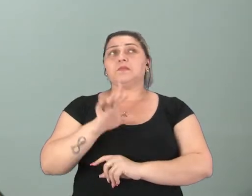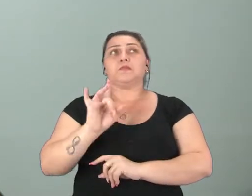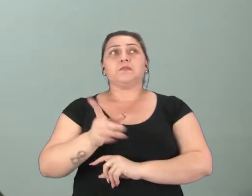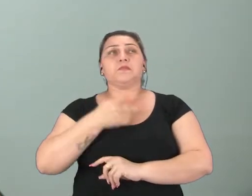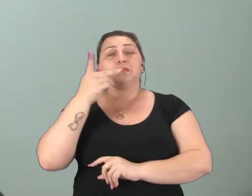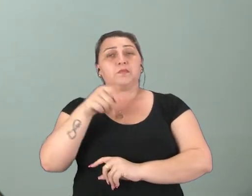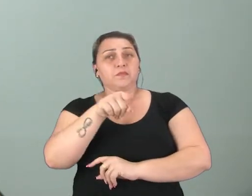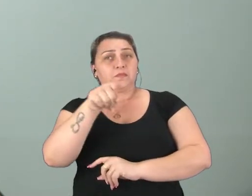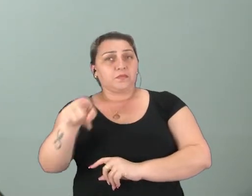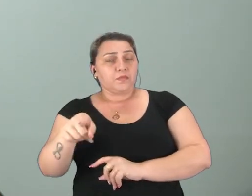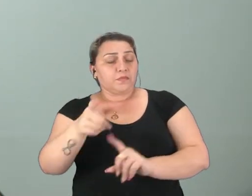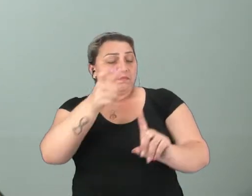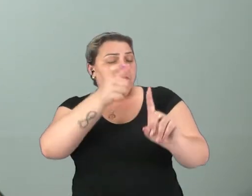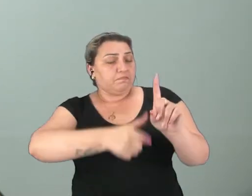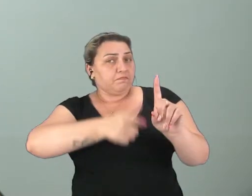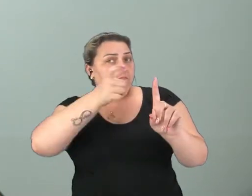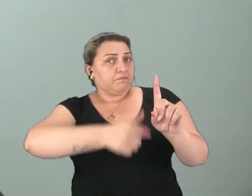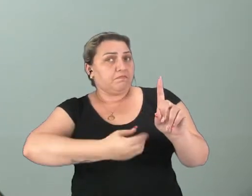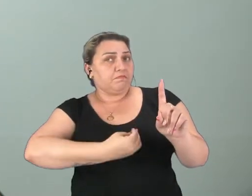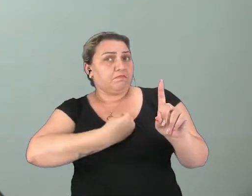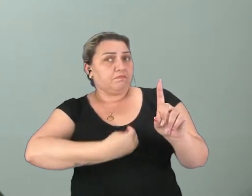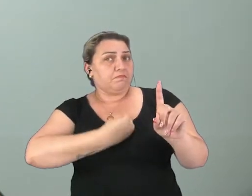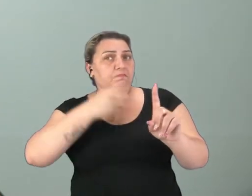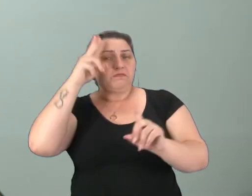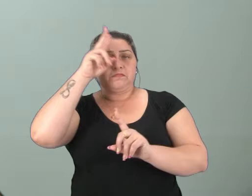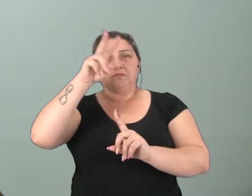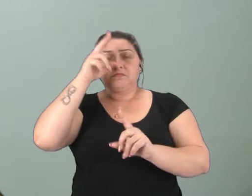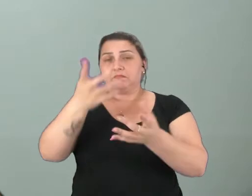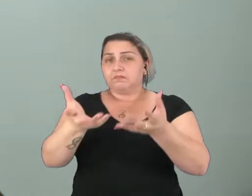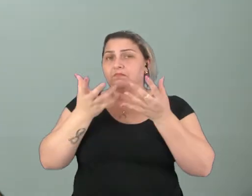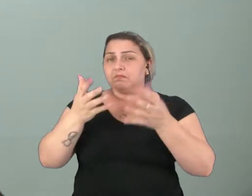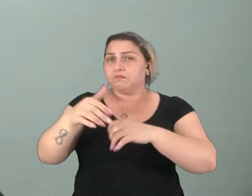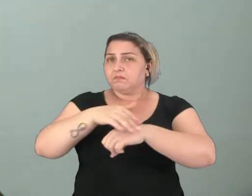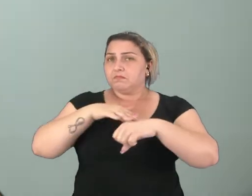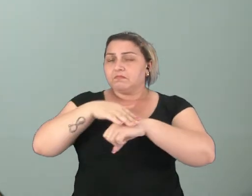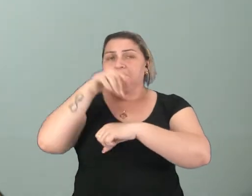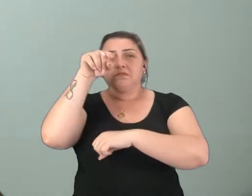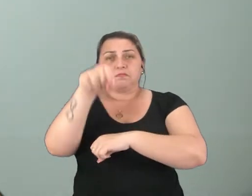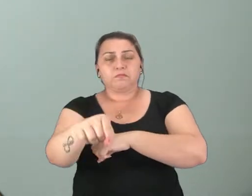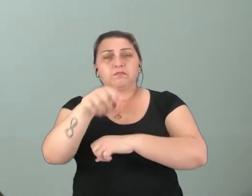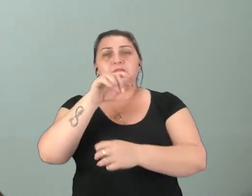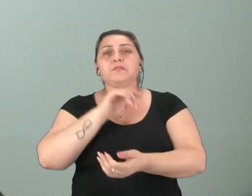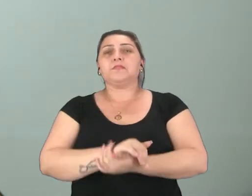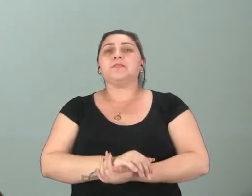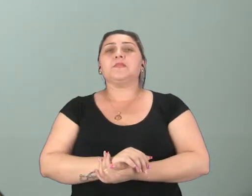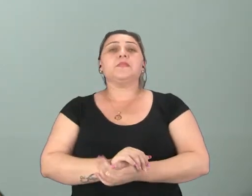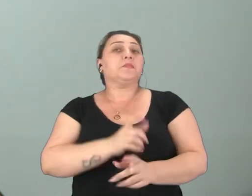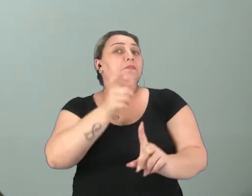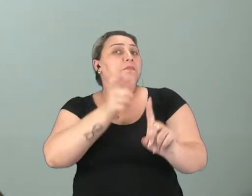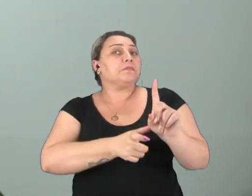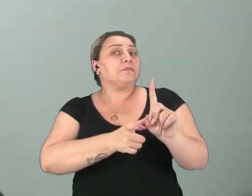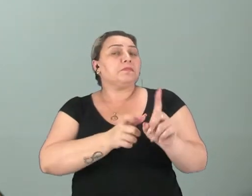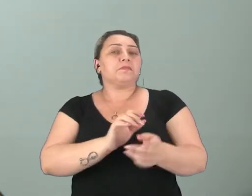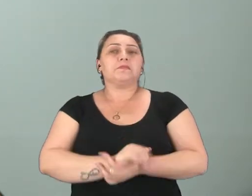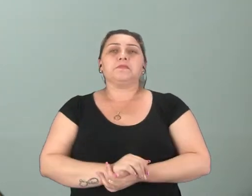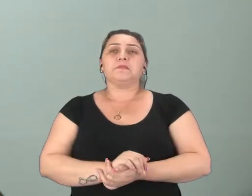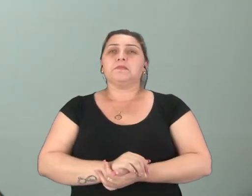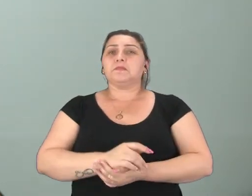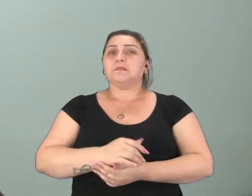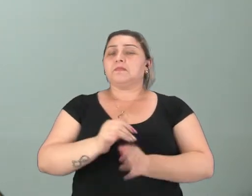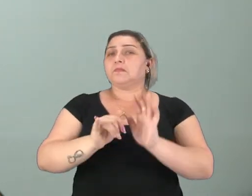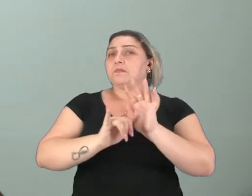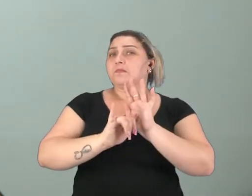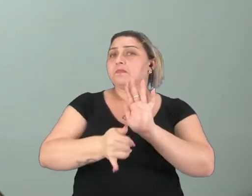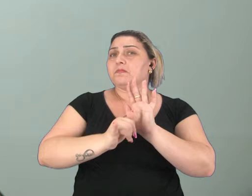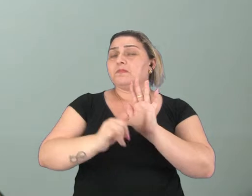de mencionar para vocês os personagens presentes na nossa história. E eu queria conversar com vocês sobre esses personagens. Nas